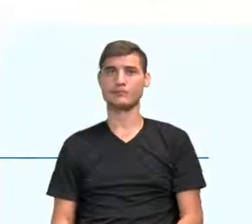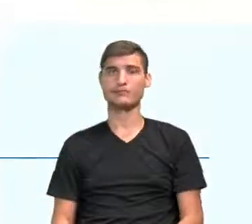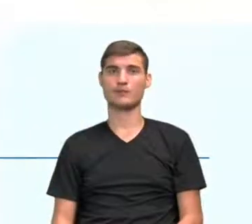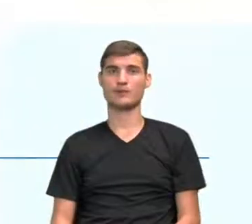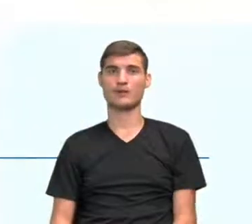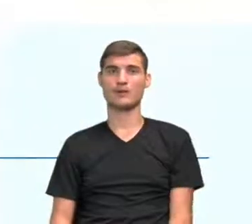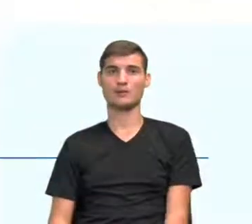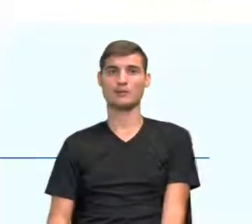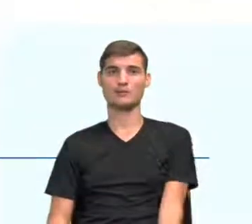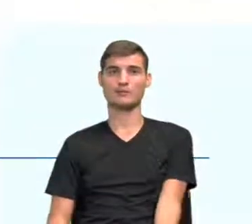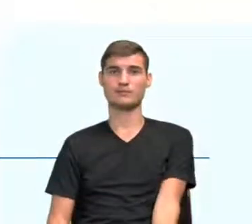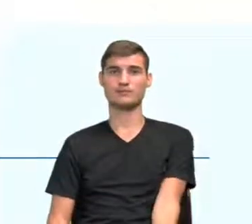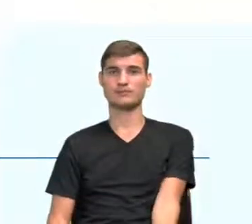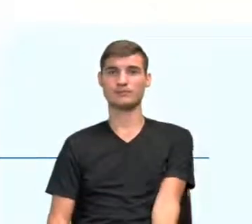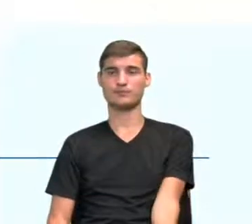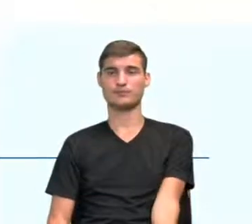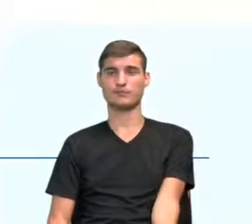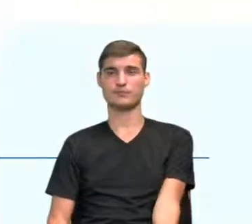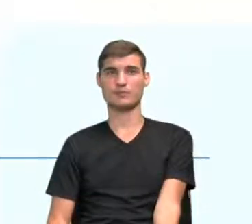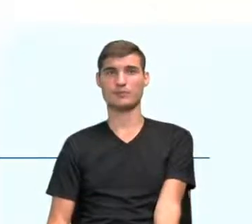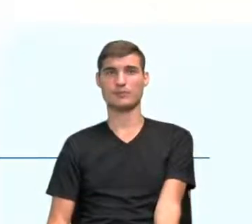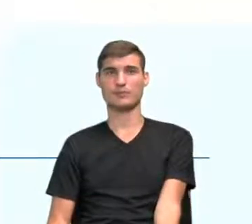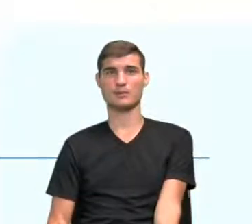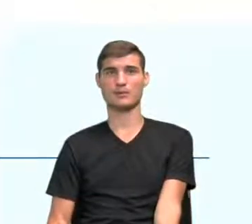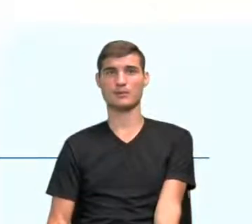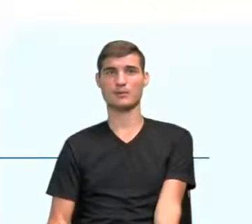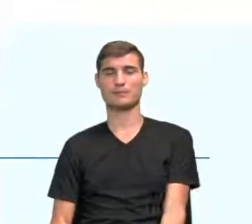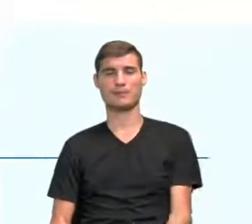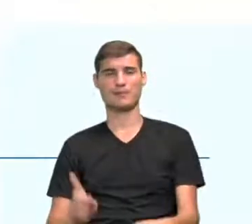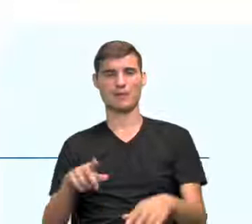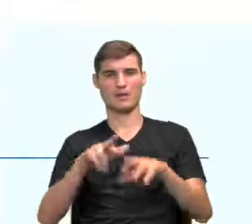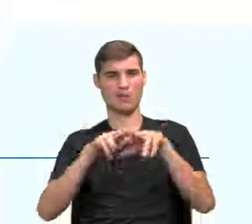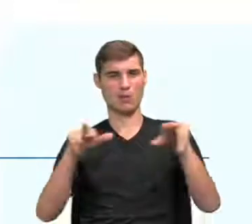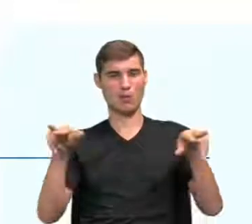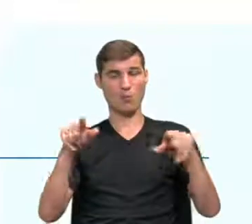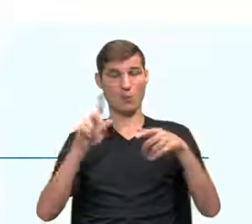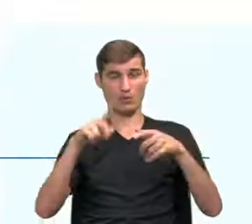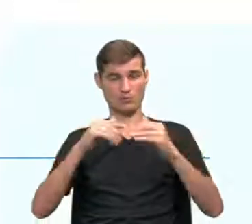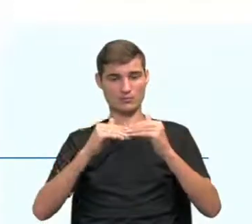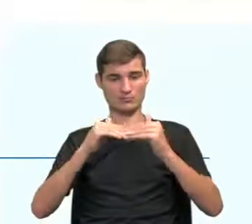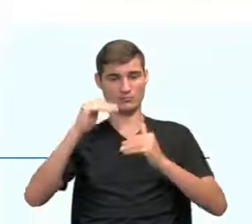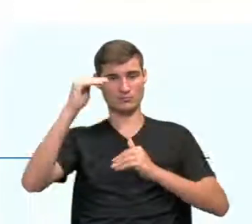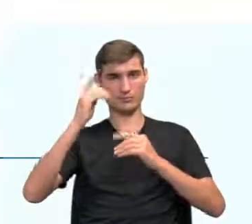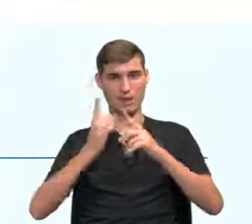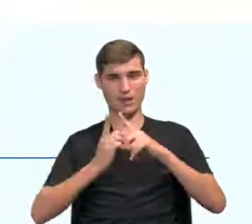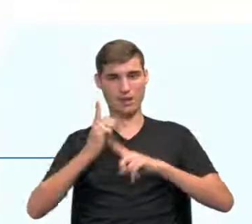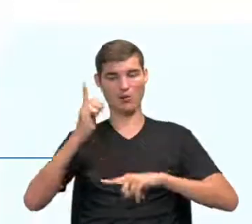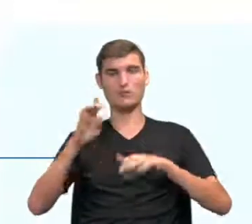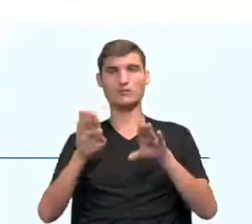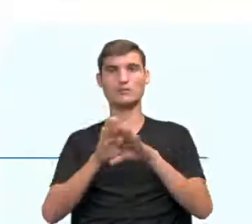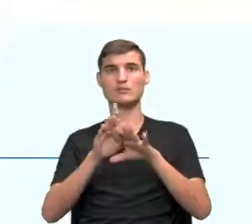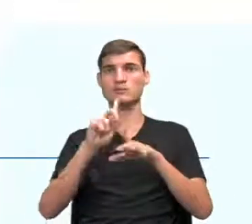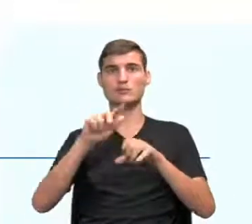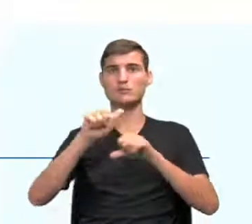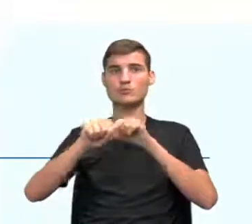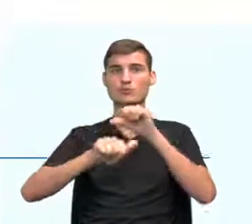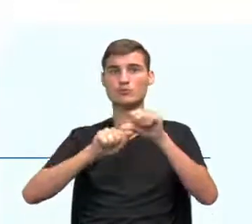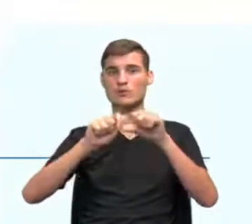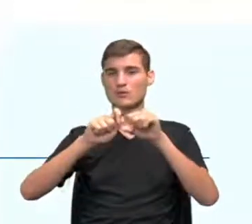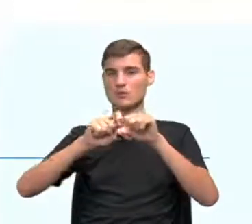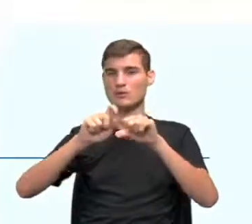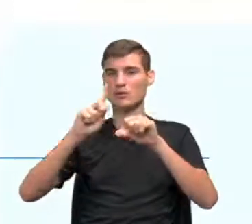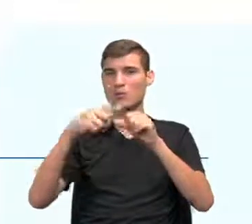Tal zero em todo mundo, a mesma, ele fica ao mesmo tempo em sinal alto, e eu também não altero a amplitude. Você vê